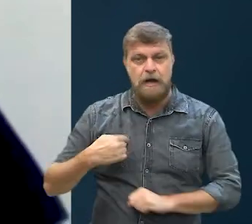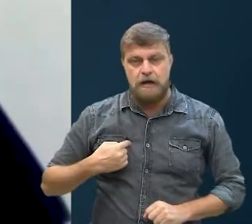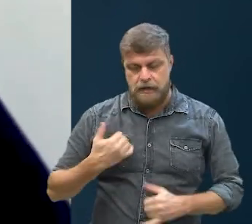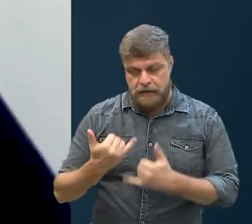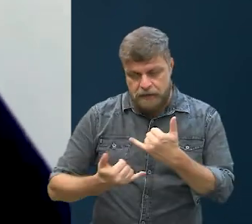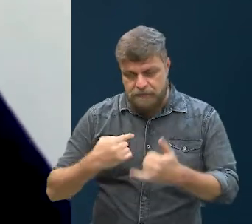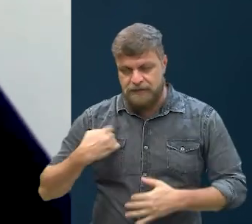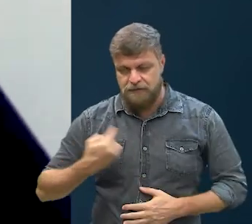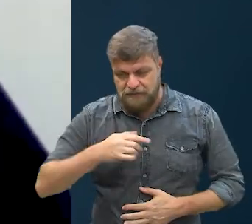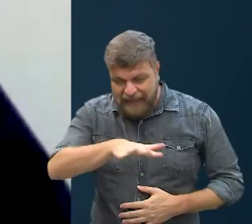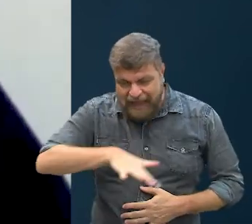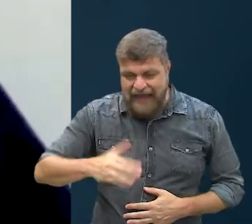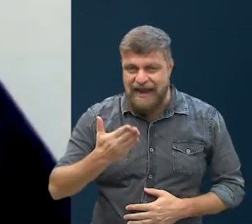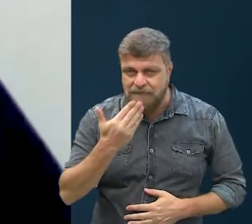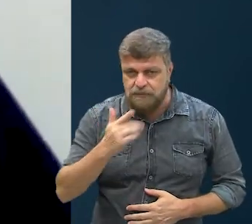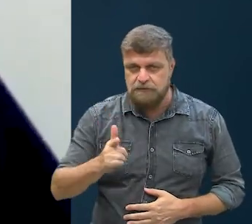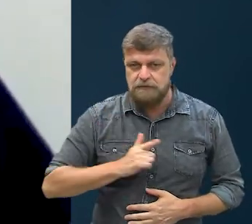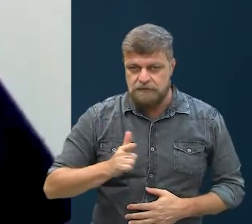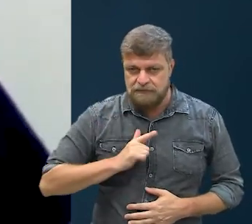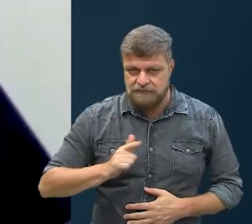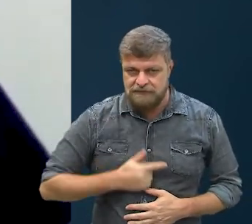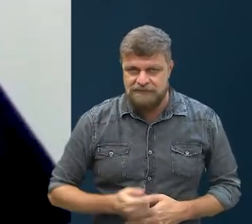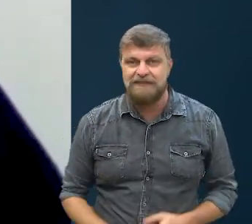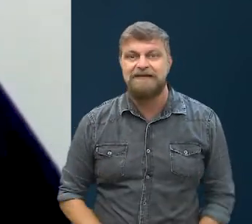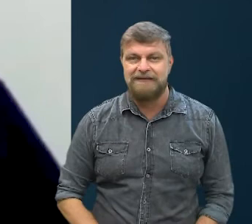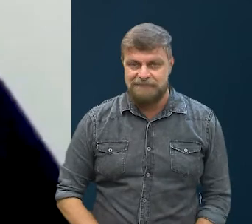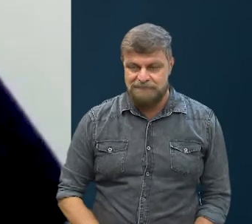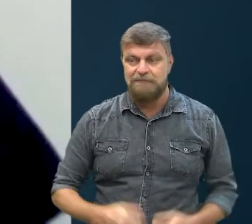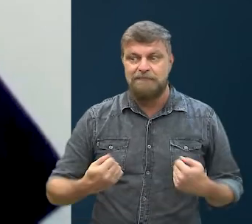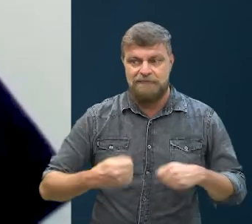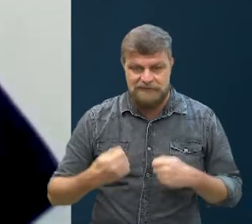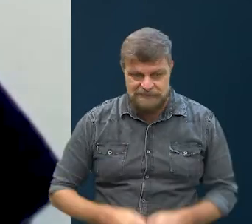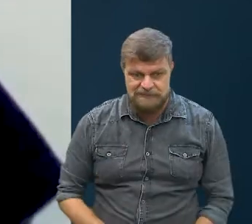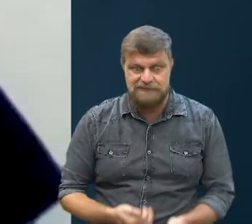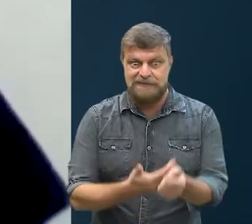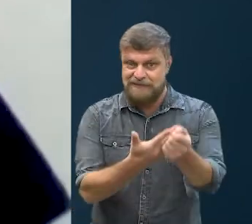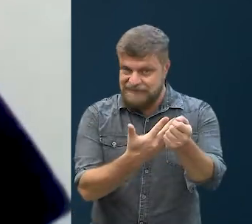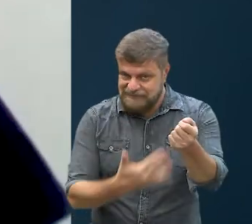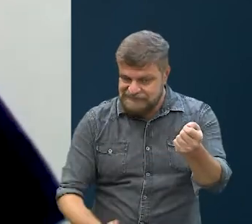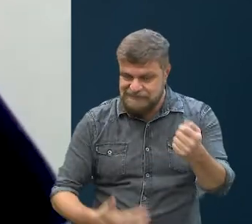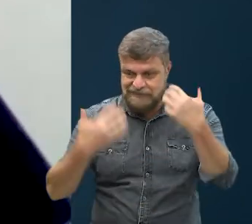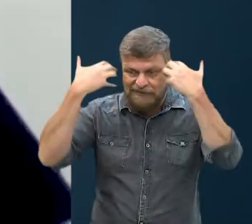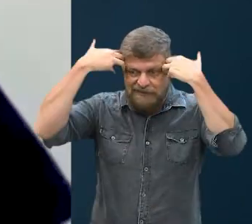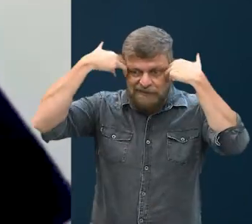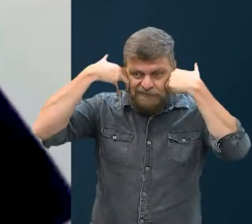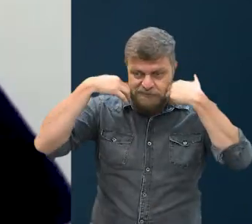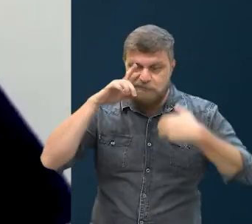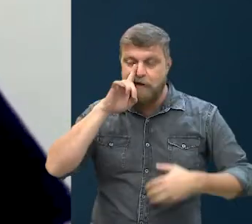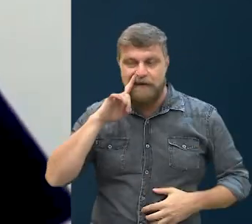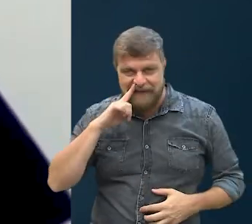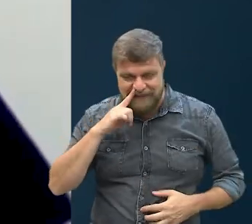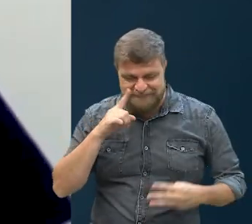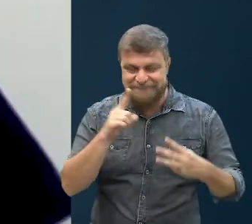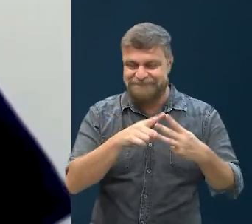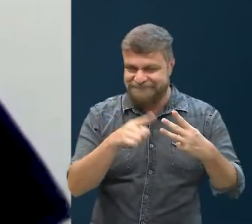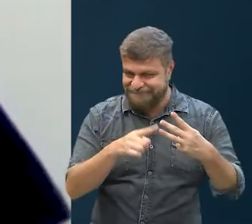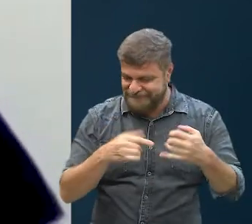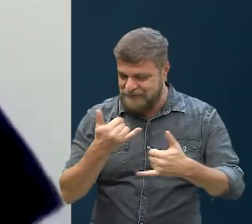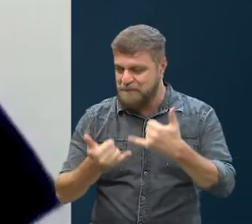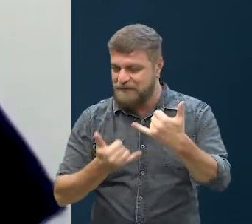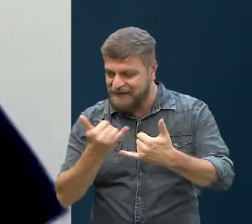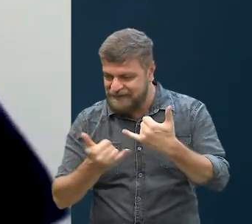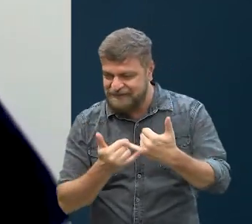nossa atividade ela é movida por sangue, suor e lágrimas, mas ao final a gente vai ter